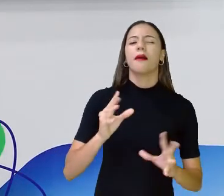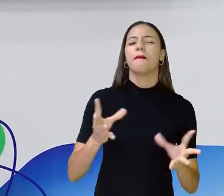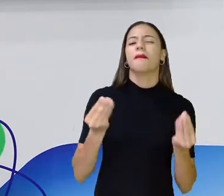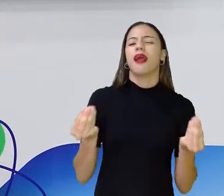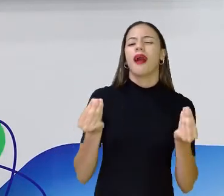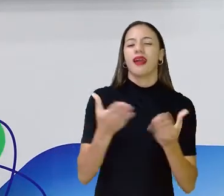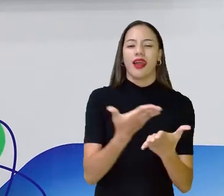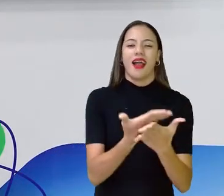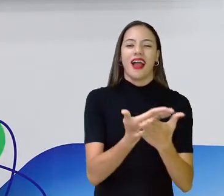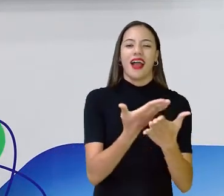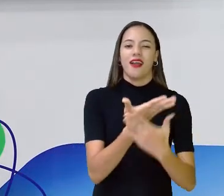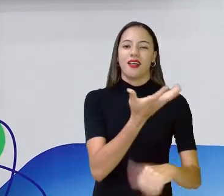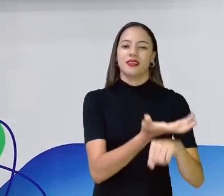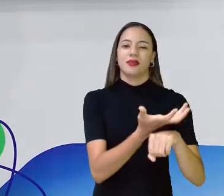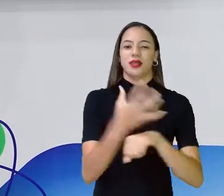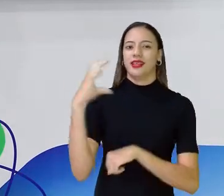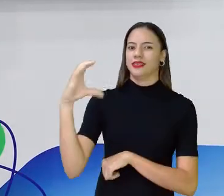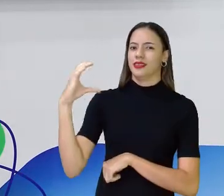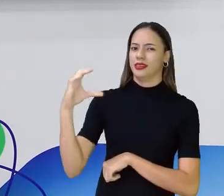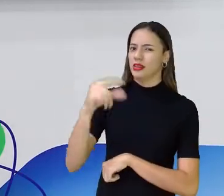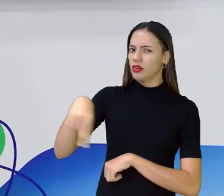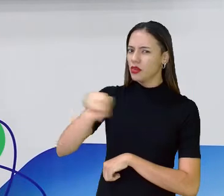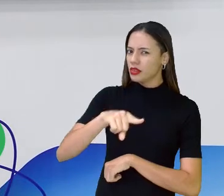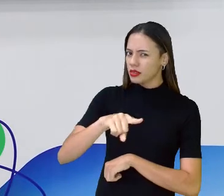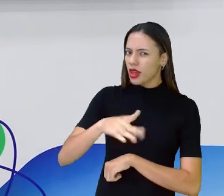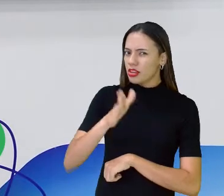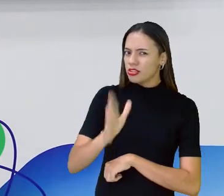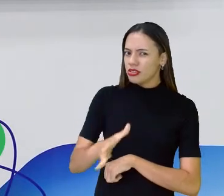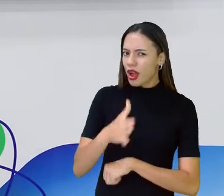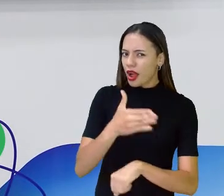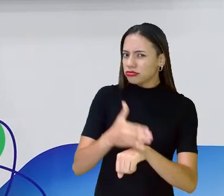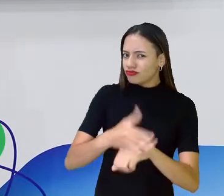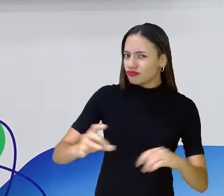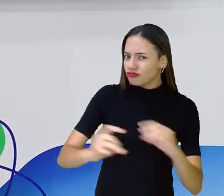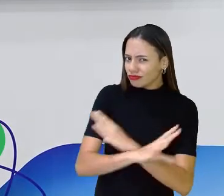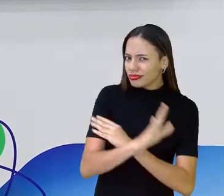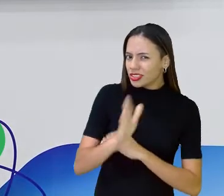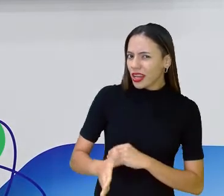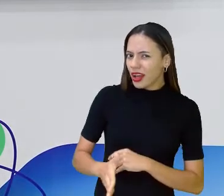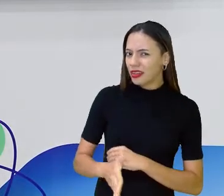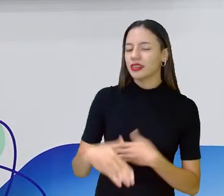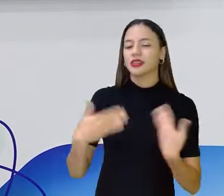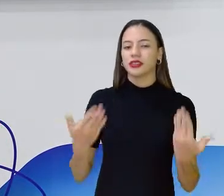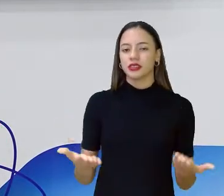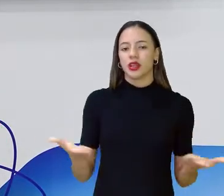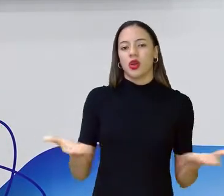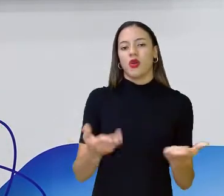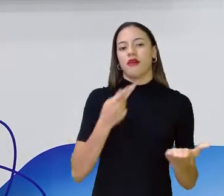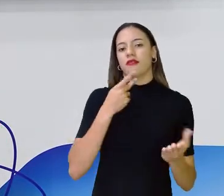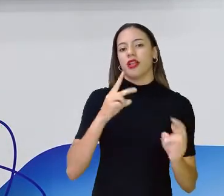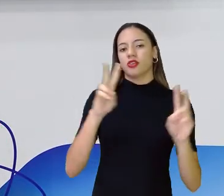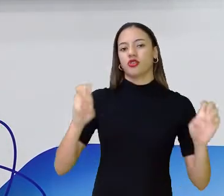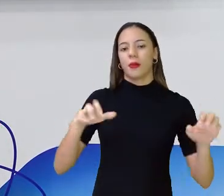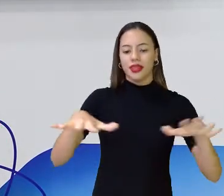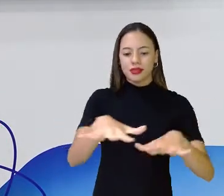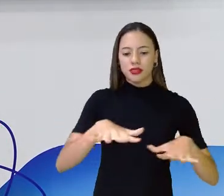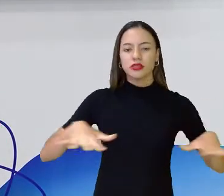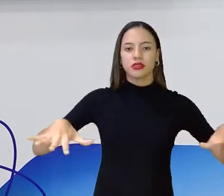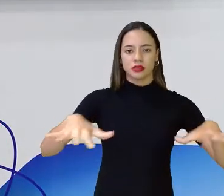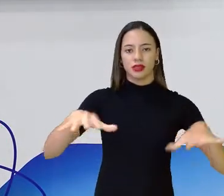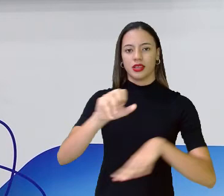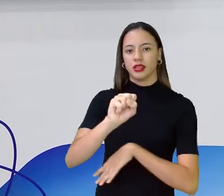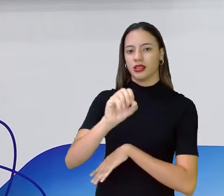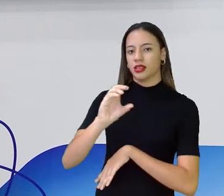de ciências. E aí, vocês estão preparados? Vocês estão preparadas? Hoje nós iremos conversar sobre os solos e a